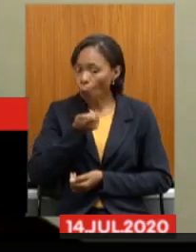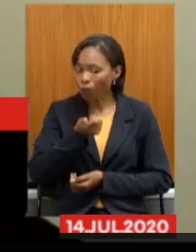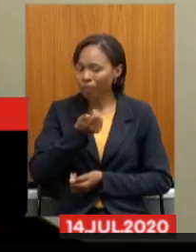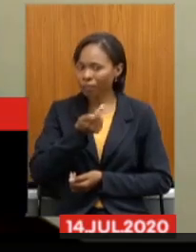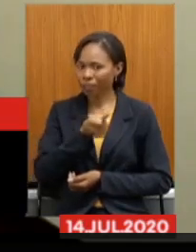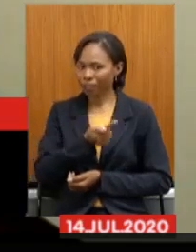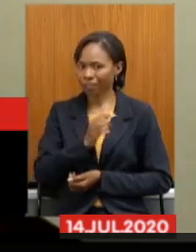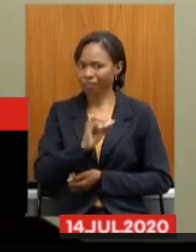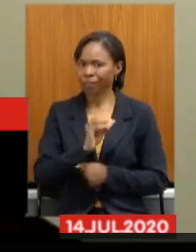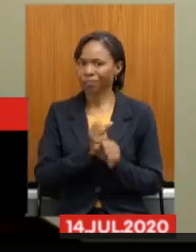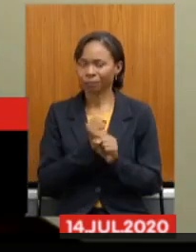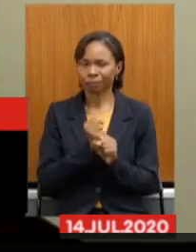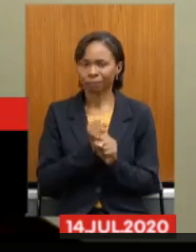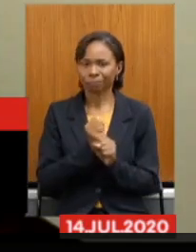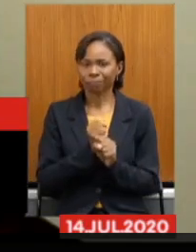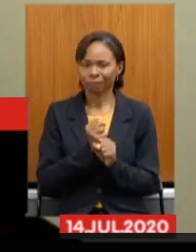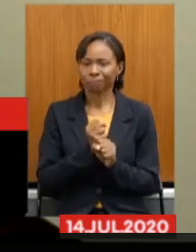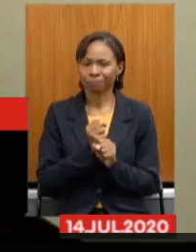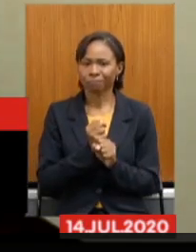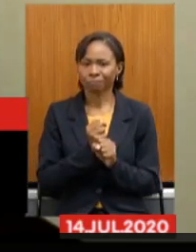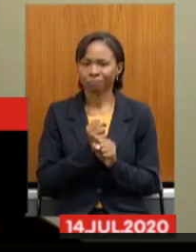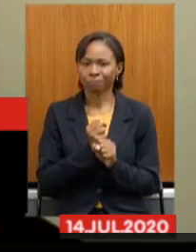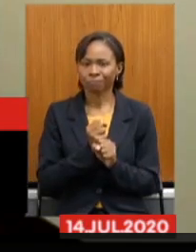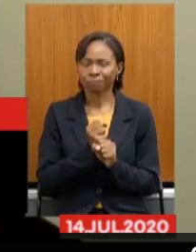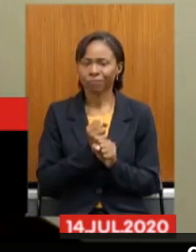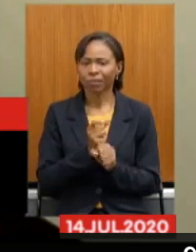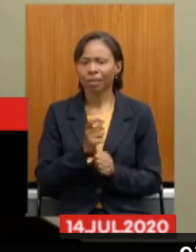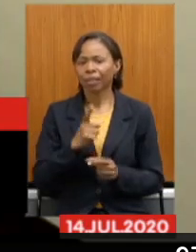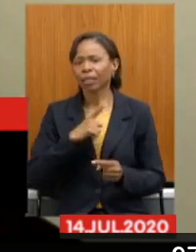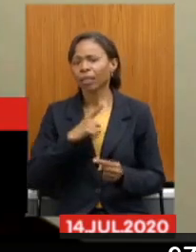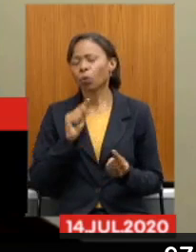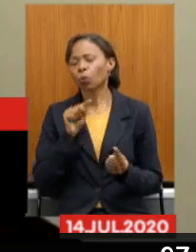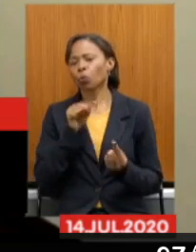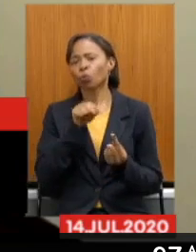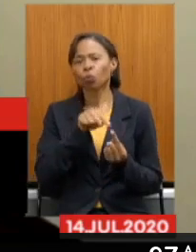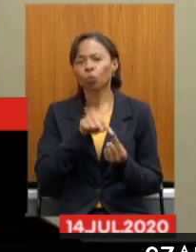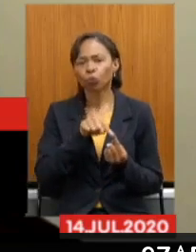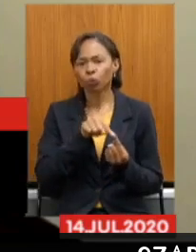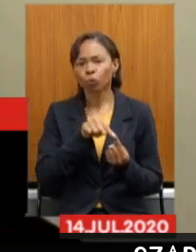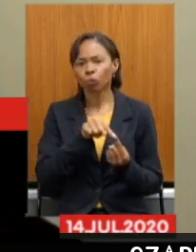anos, tem como objetivo